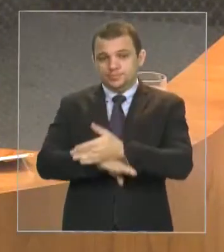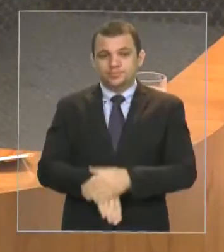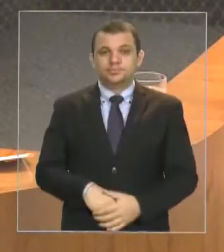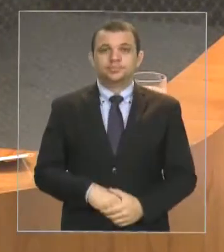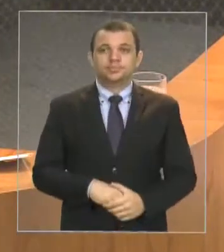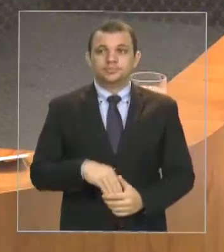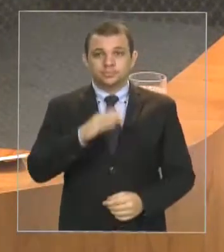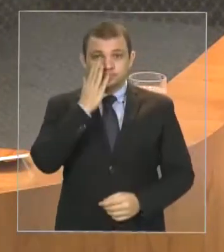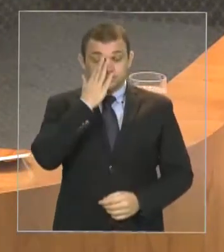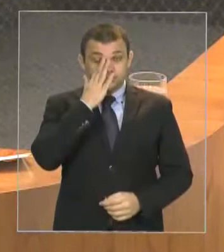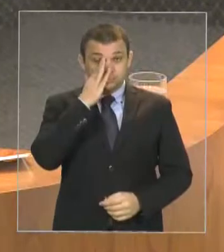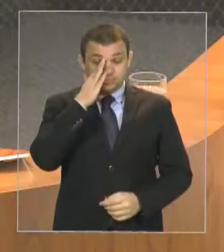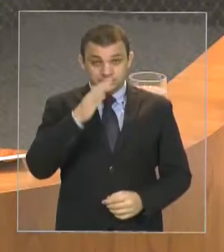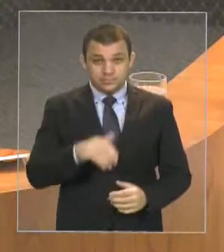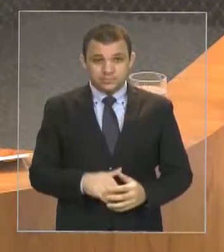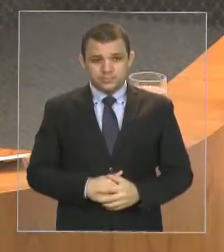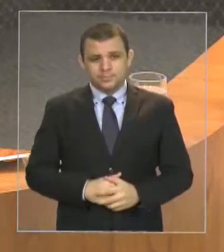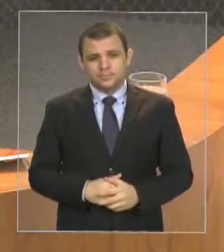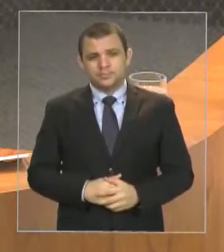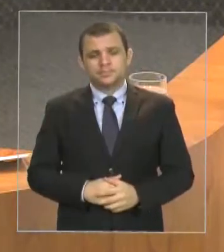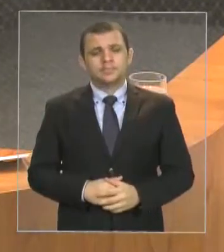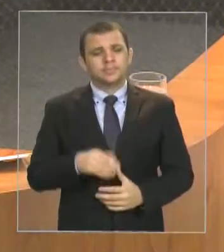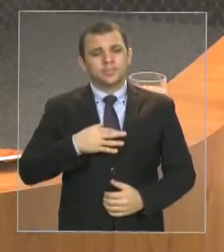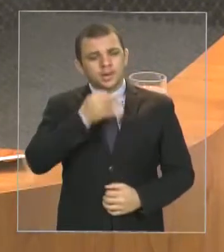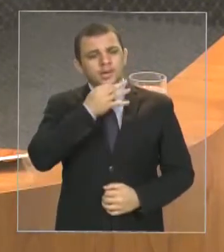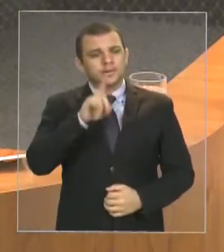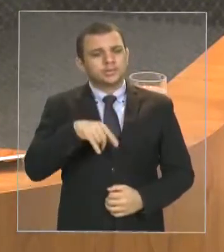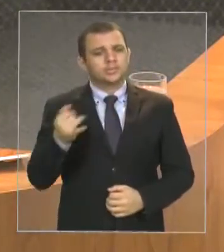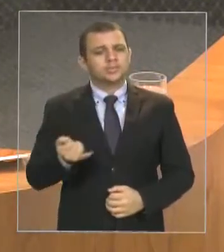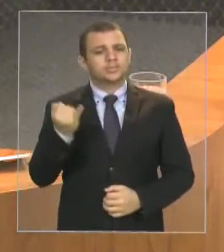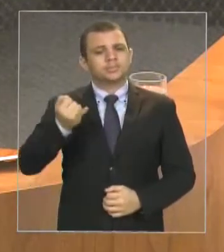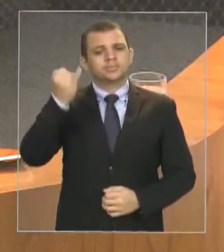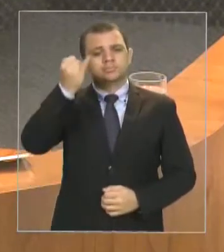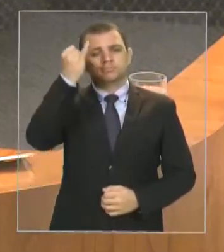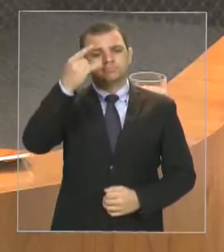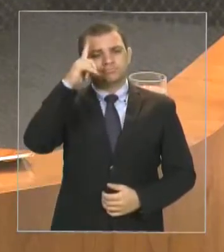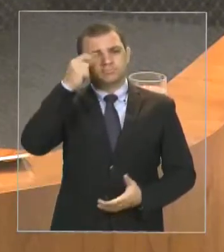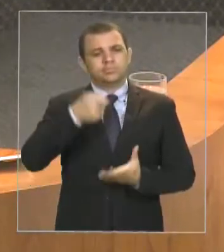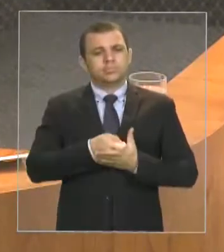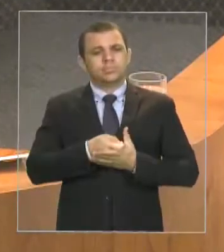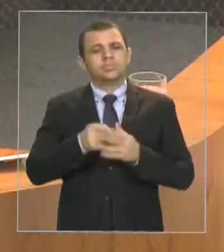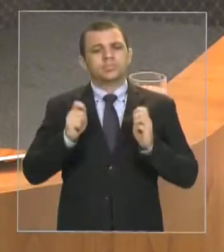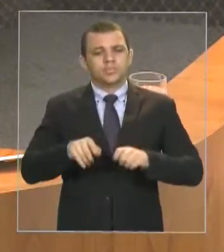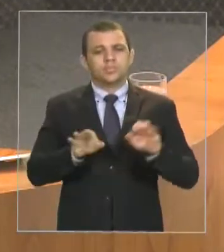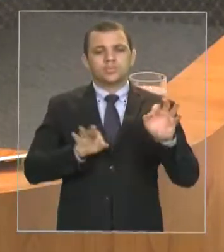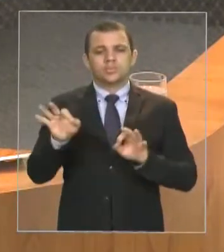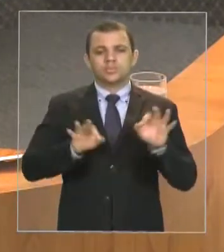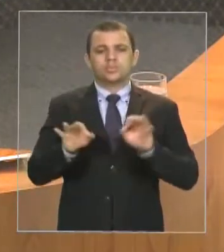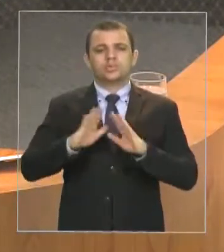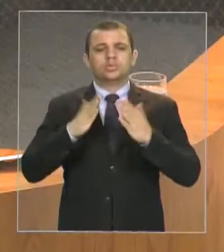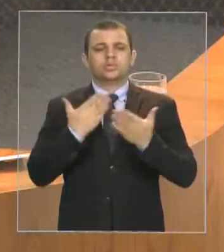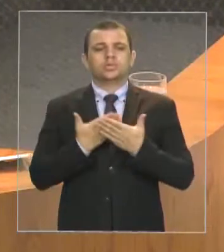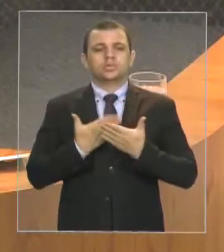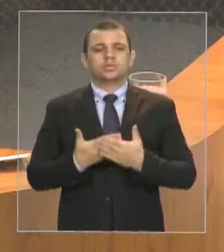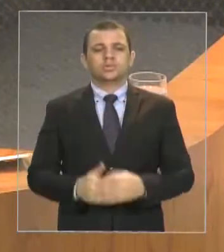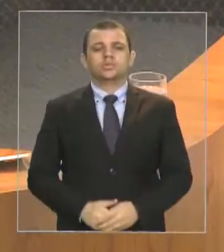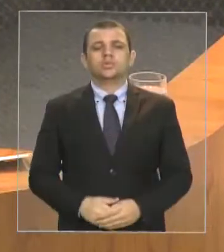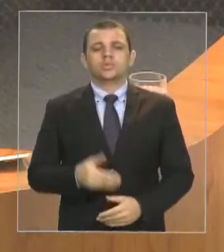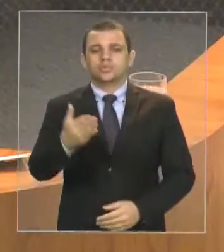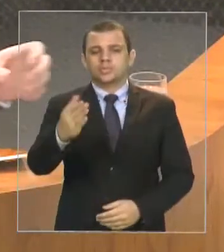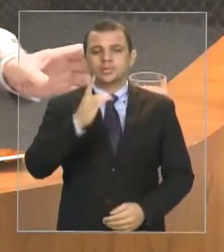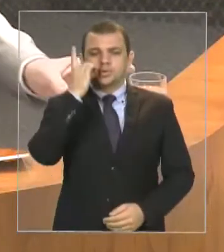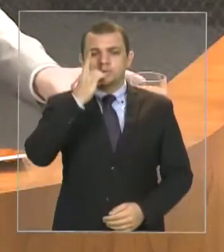pilares são decisivos para que a gente possa desenvolver uma educação de qualidade. Deputado Levi, com a palavra.